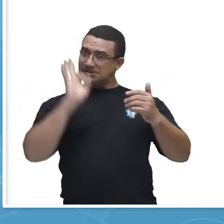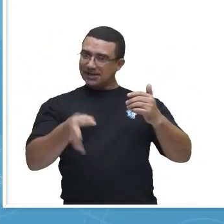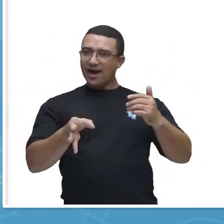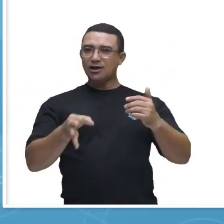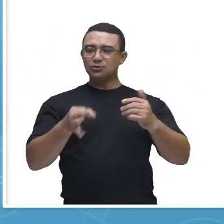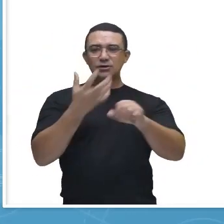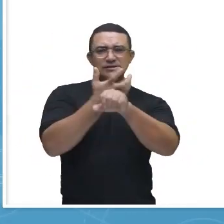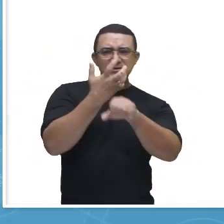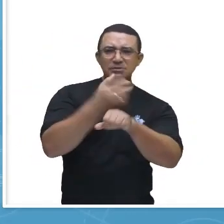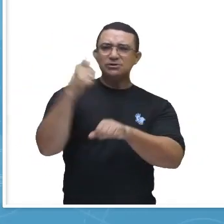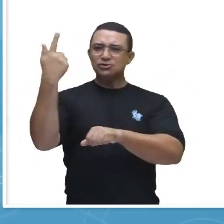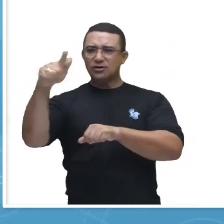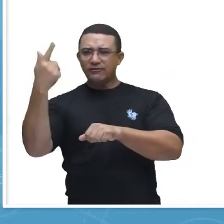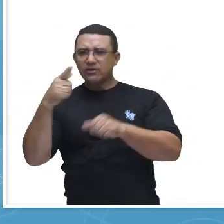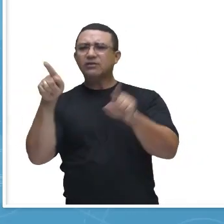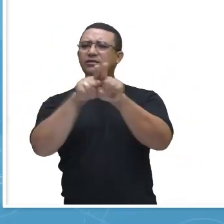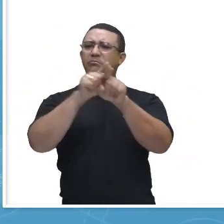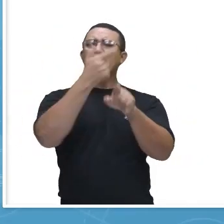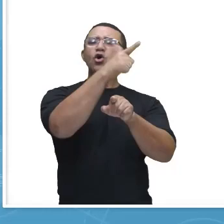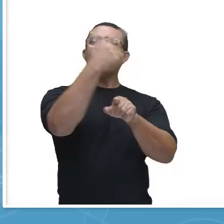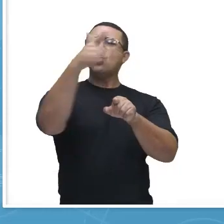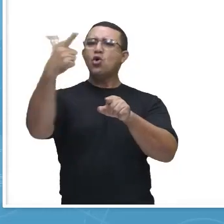Mas em outras,